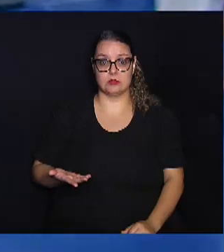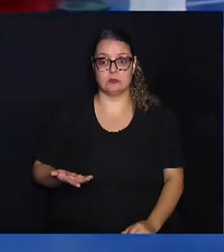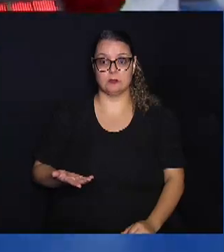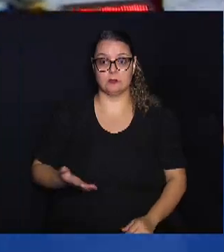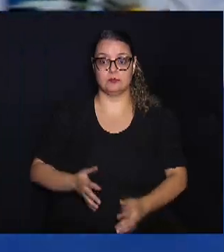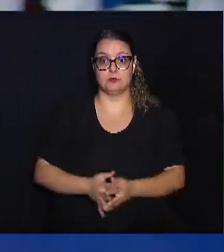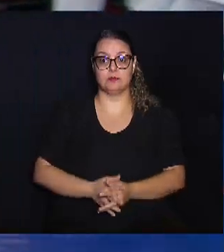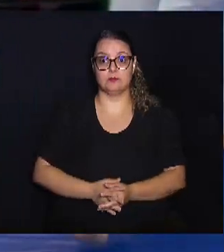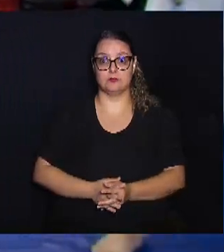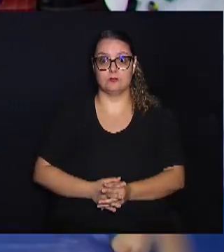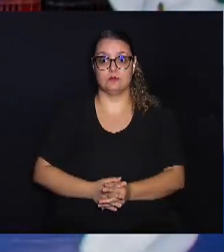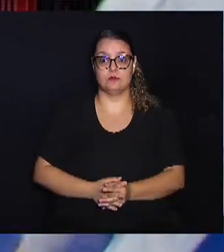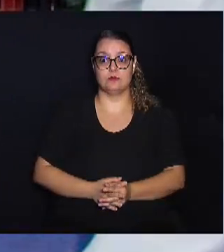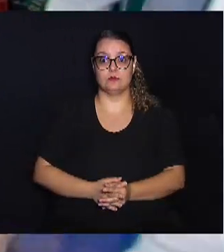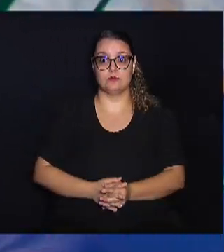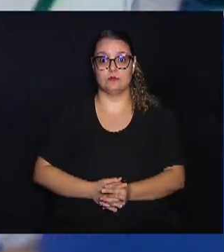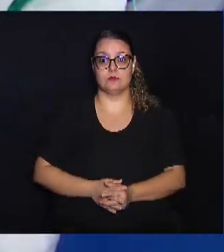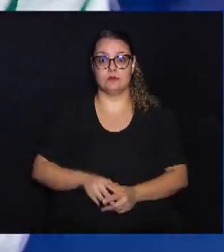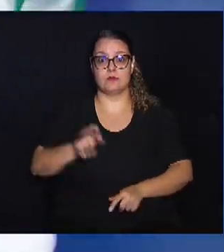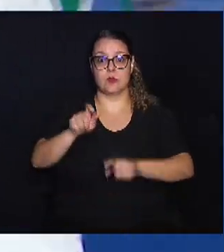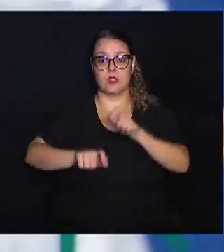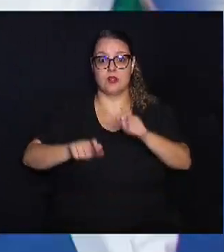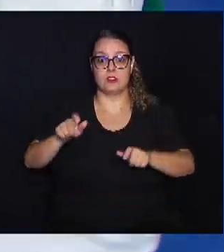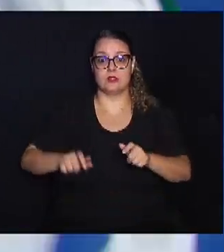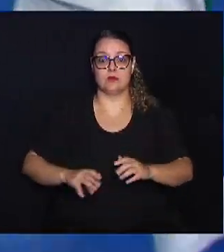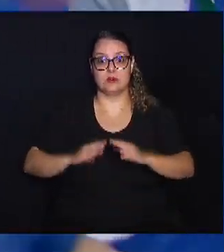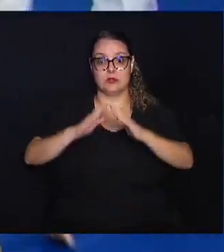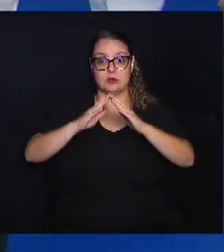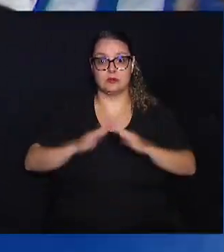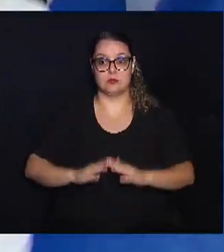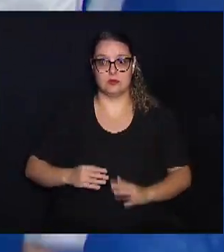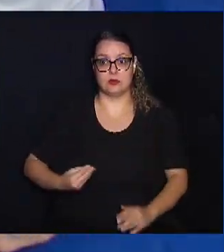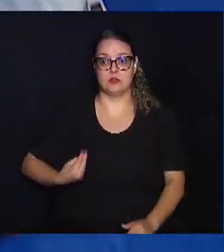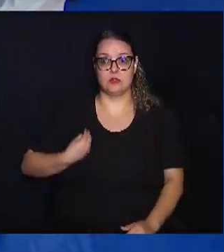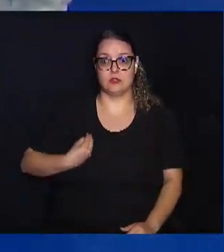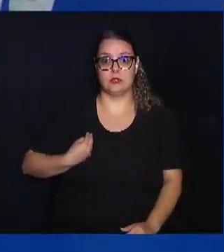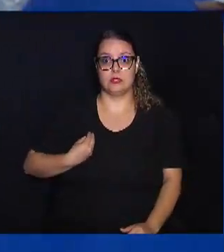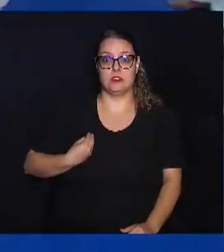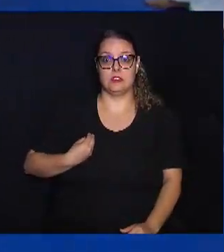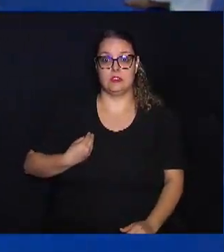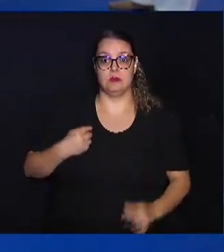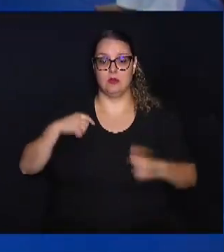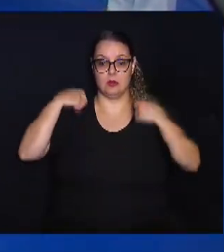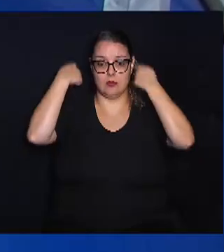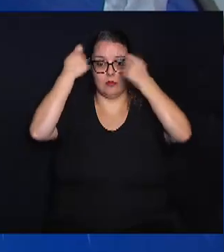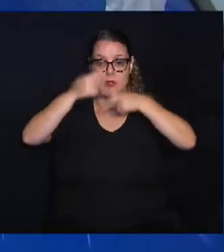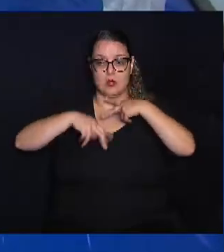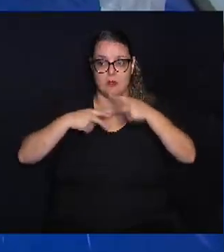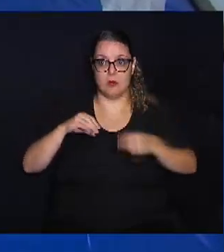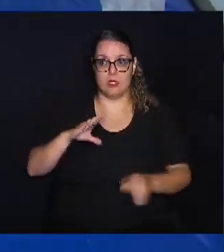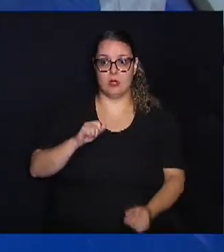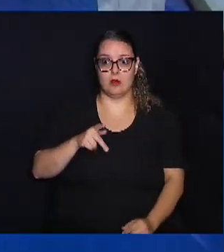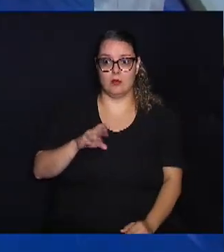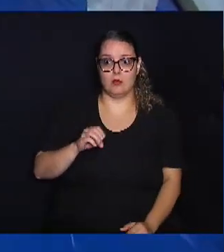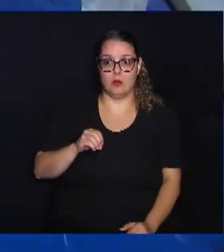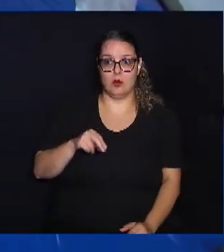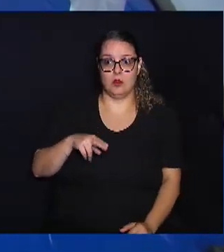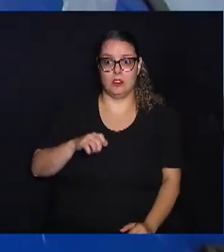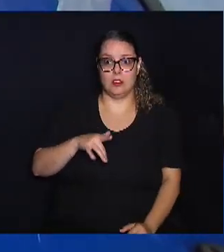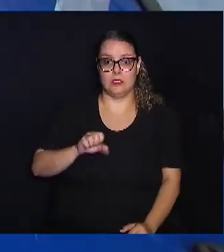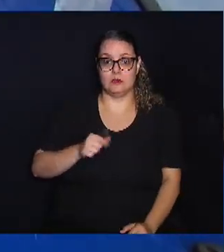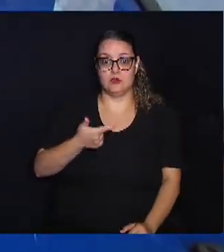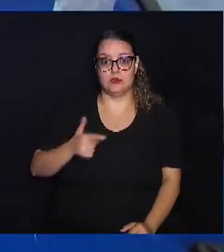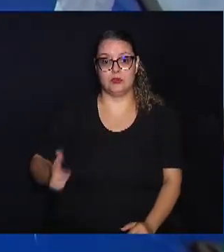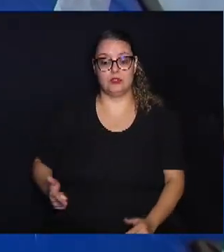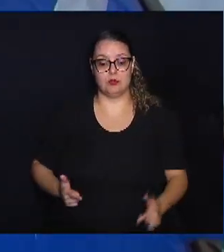E as pessoas que moravam, normalmente camponeses, não tinham armas e eram proibidos de